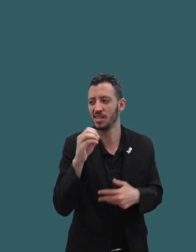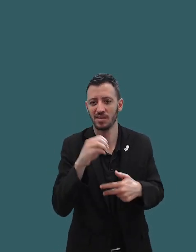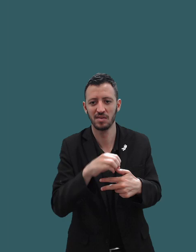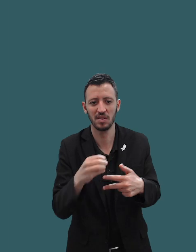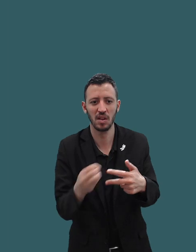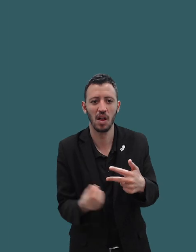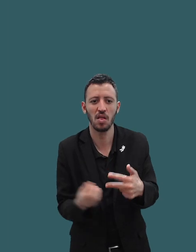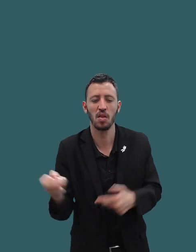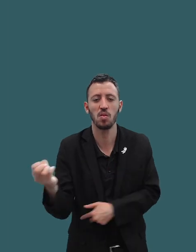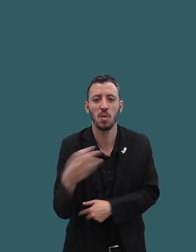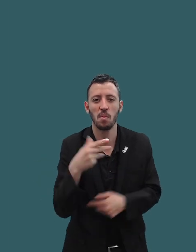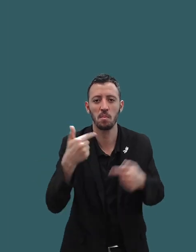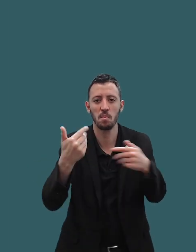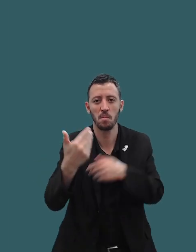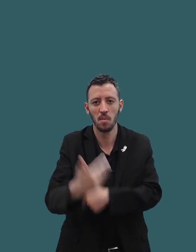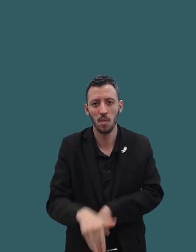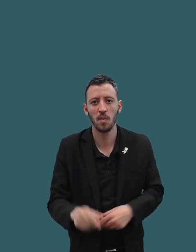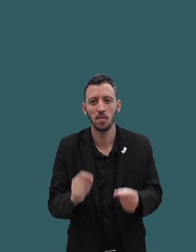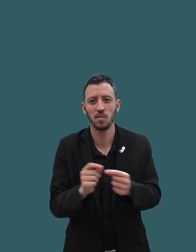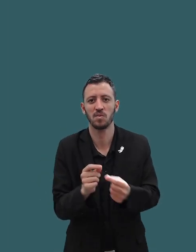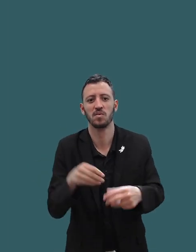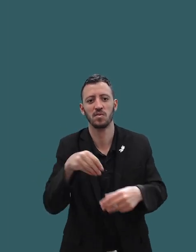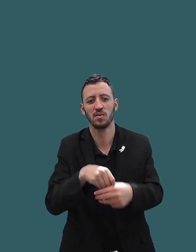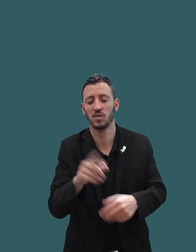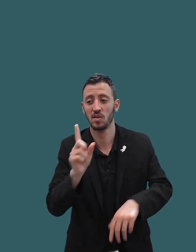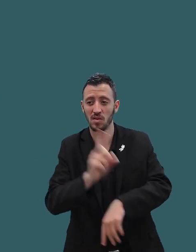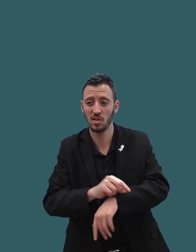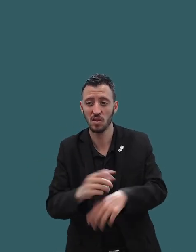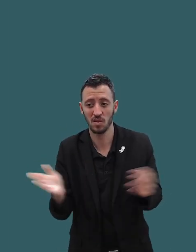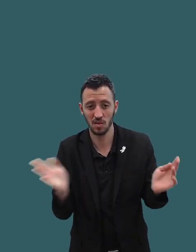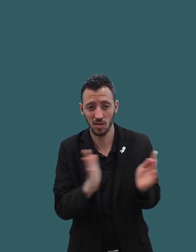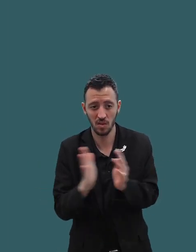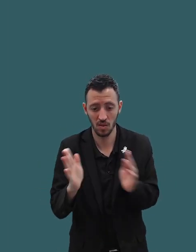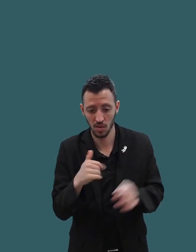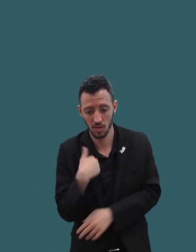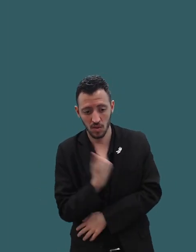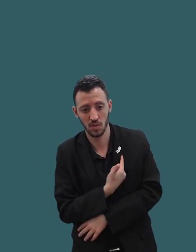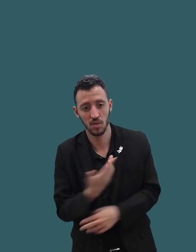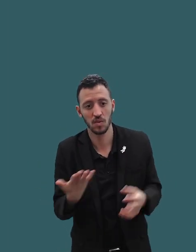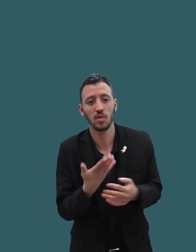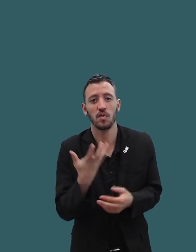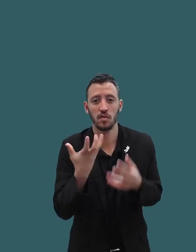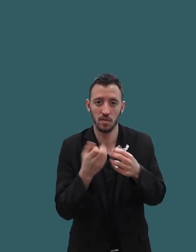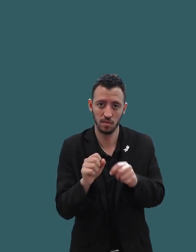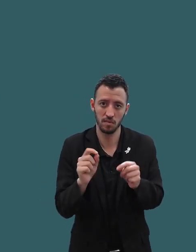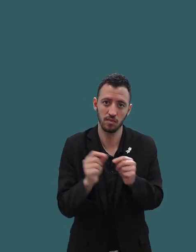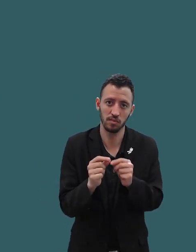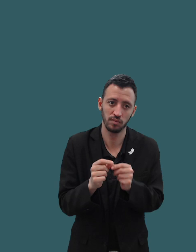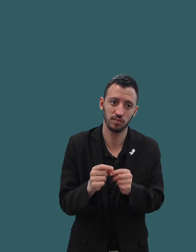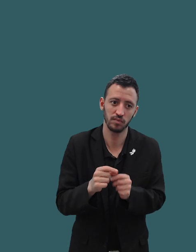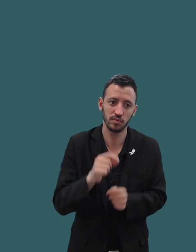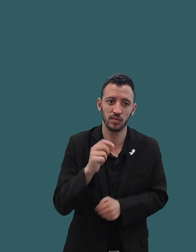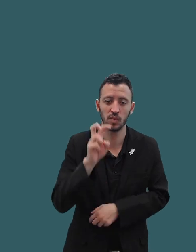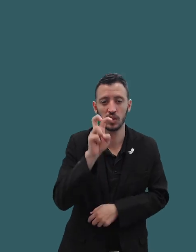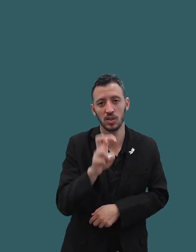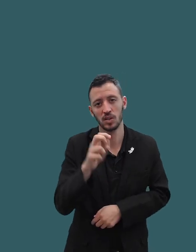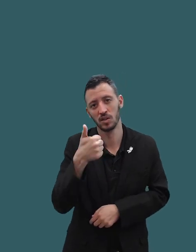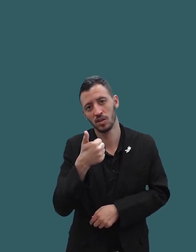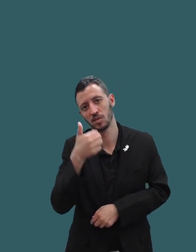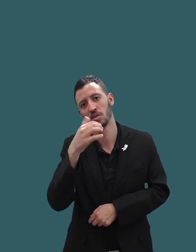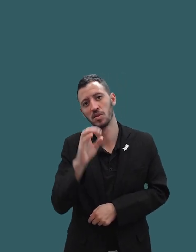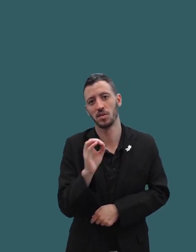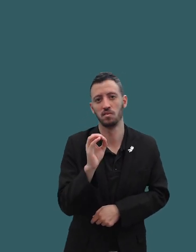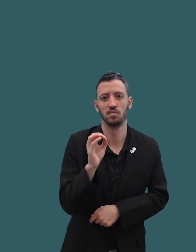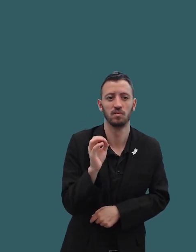é sempre um desafio, você fazer algo nesse intervalo, nessa área nossa. Mas vamos fazer entre as 5 e 10